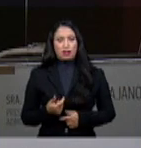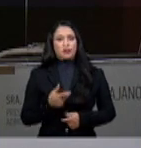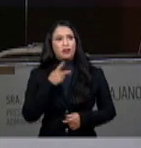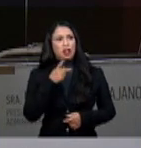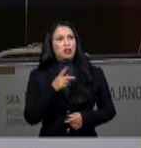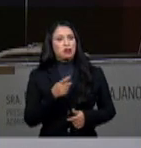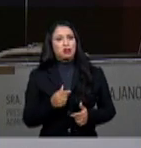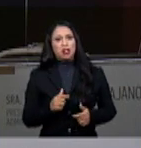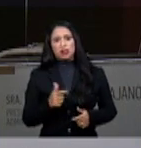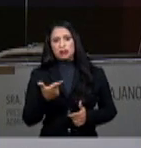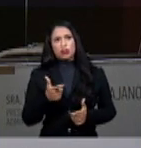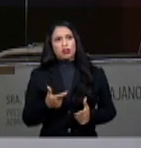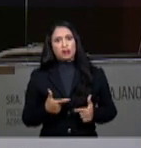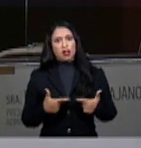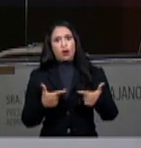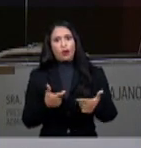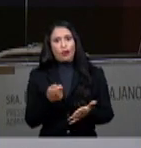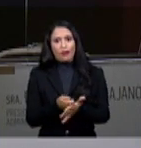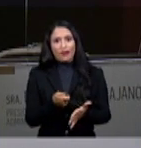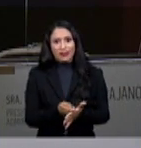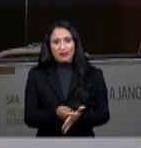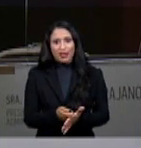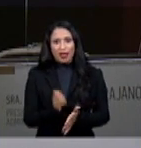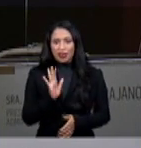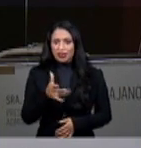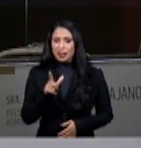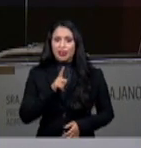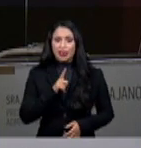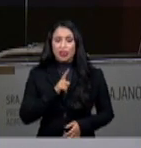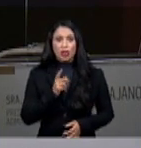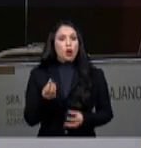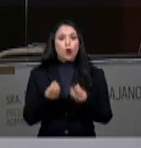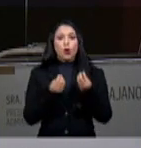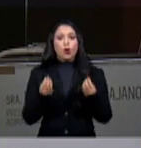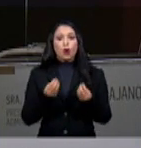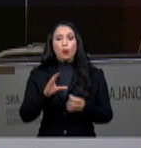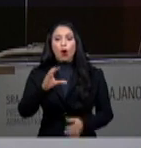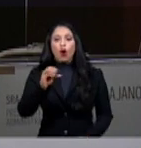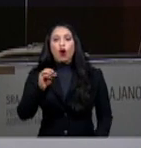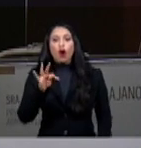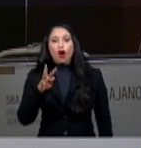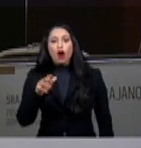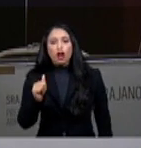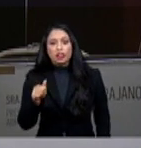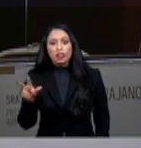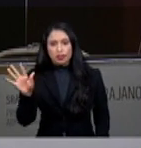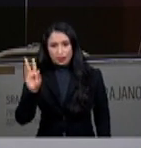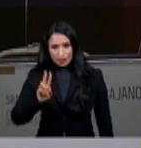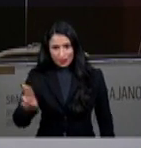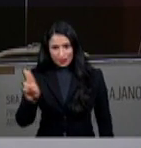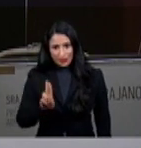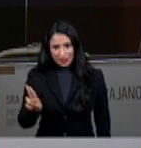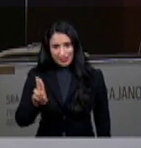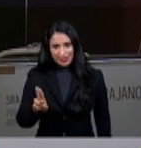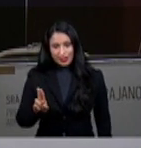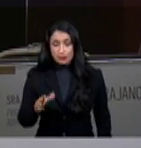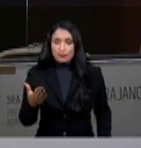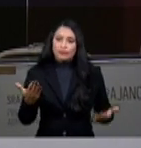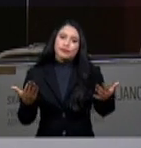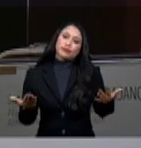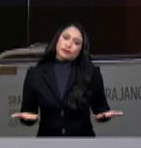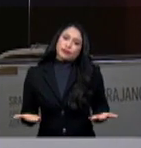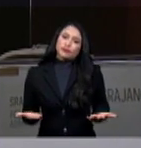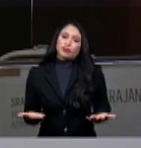lutar contra uma coisa que tem então como é que todos eles vieram de cotas de Universidade então ainda tá muito cedo